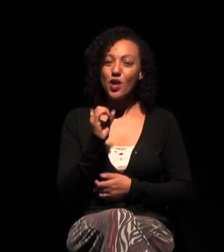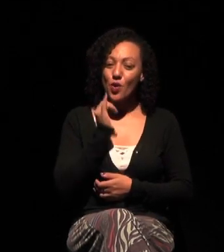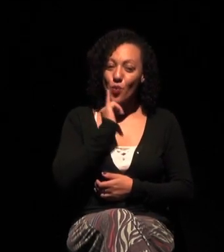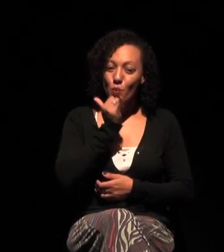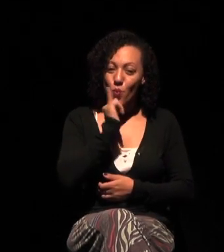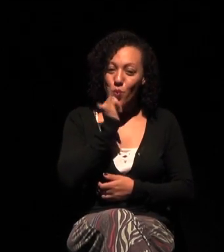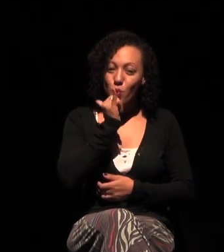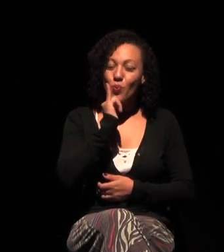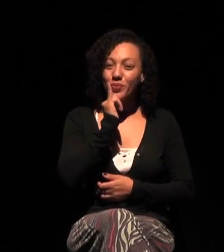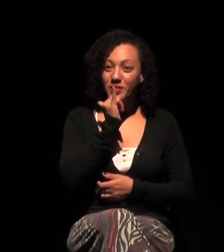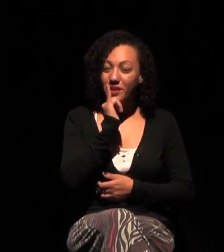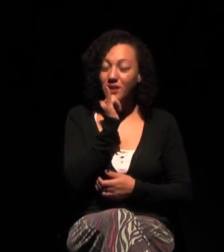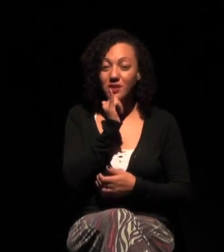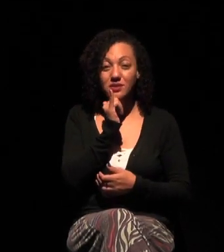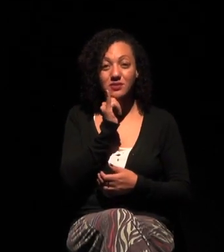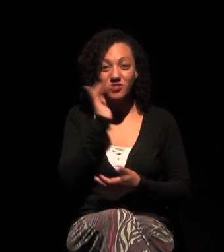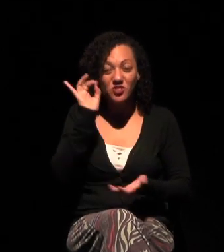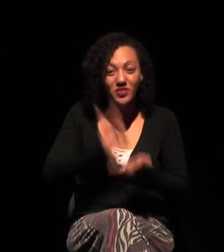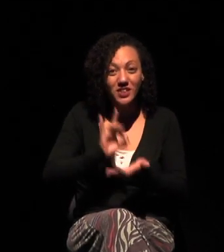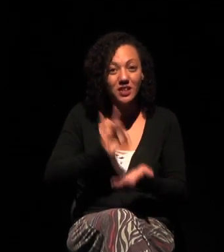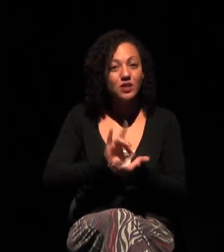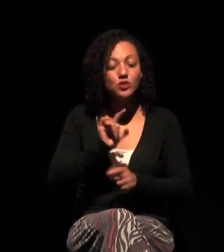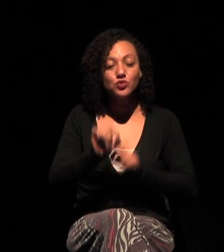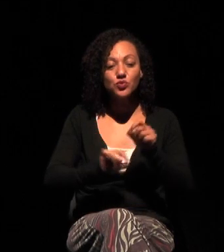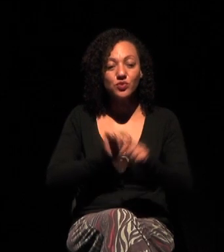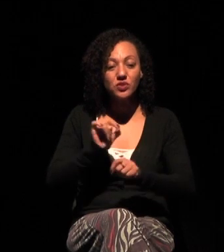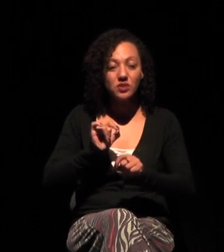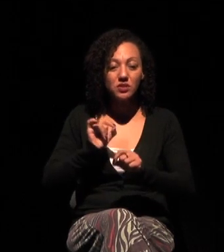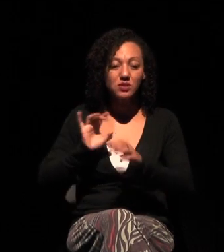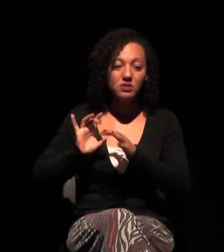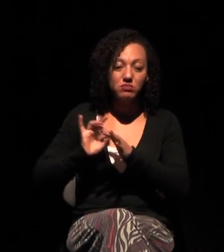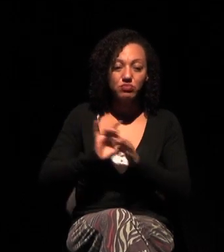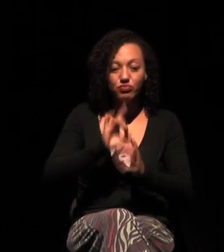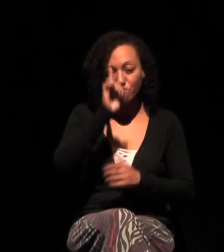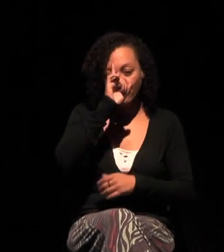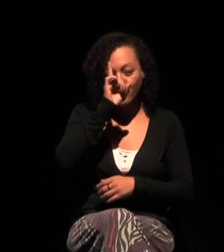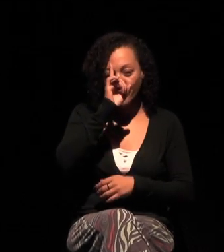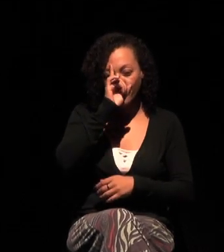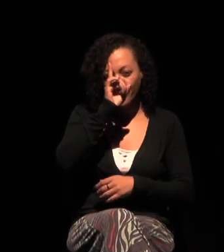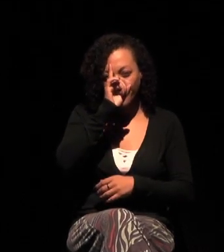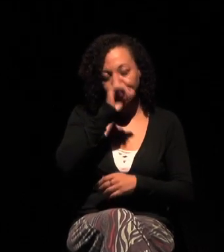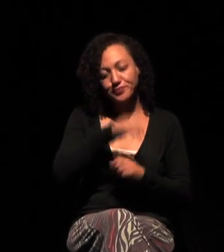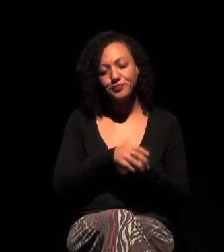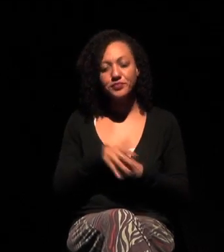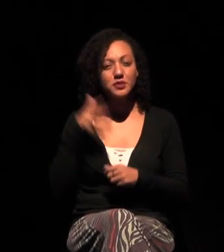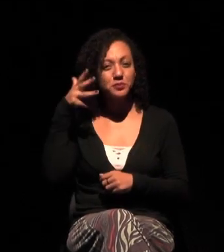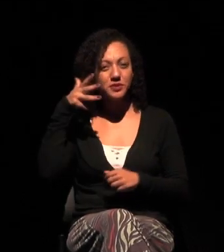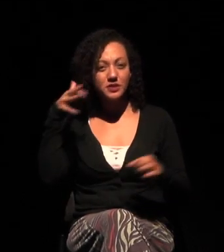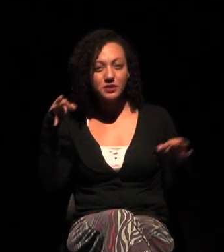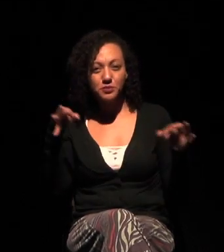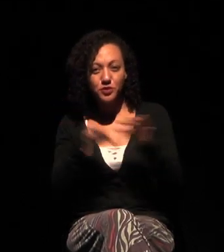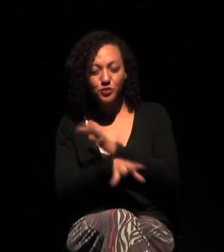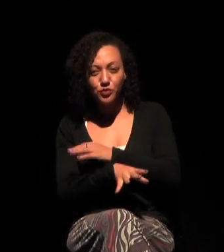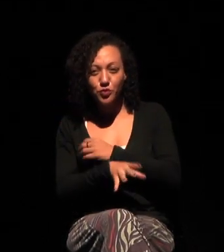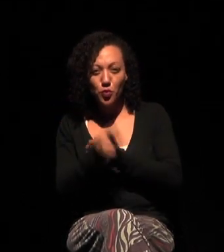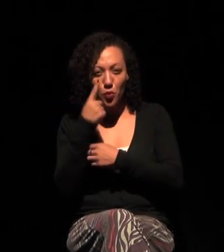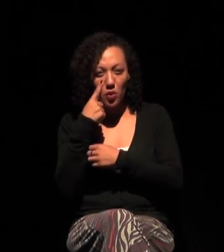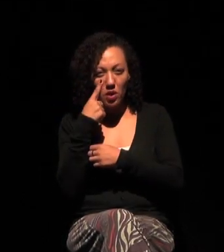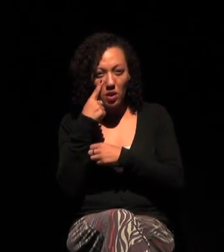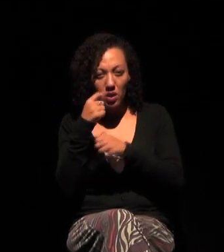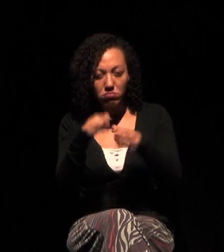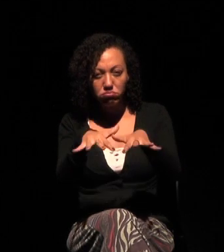vida do dia a dia fiz o possível né quando acabou a palestra eu olhei assim a audiência